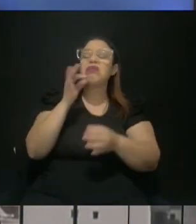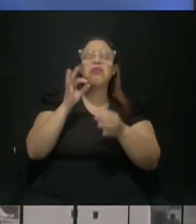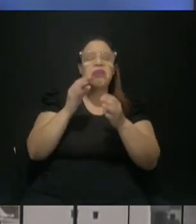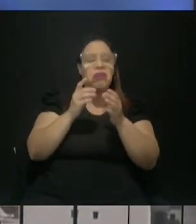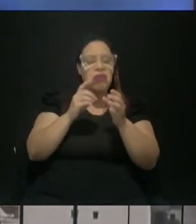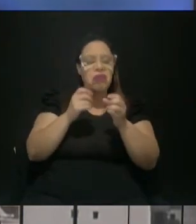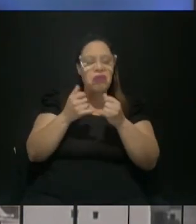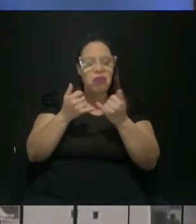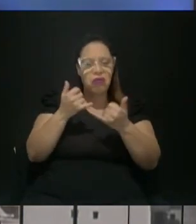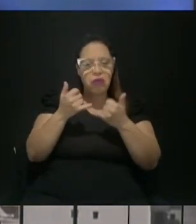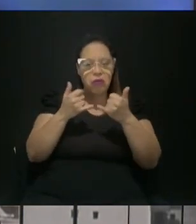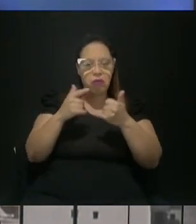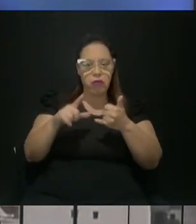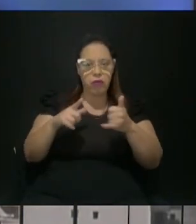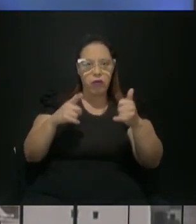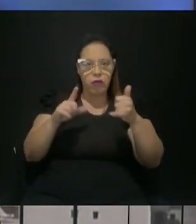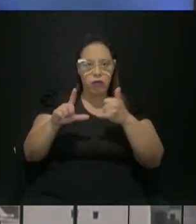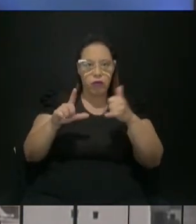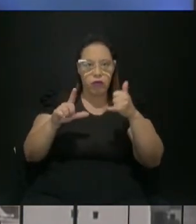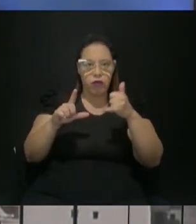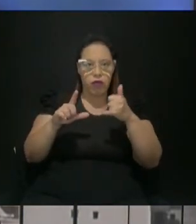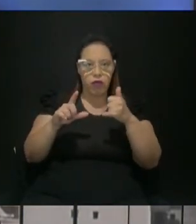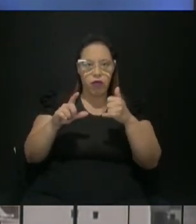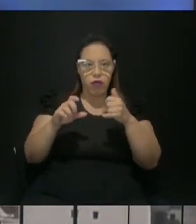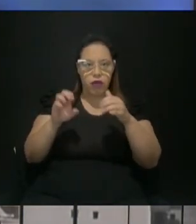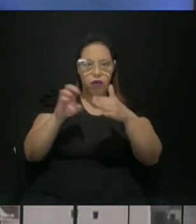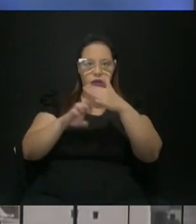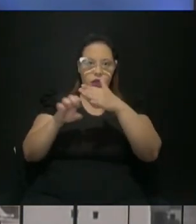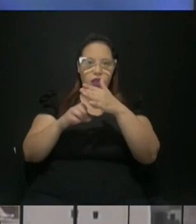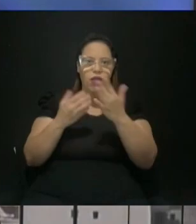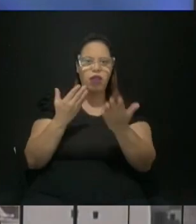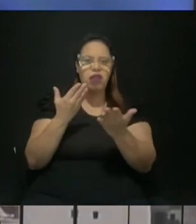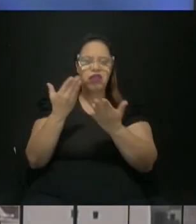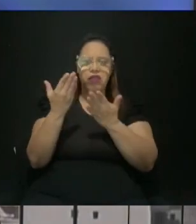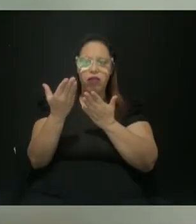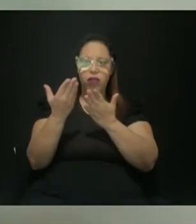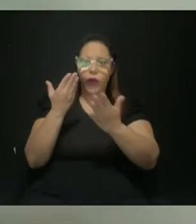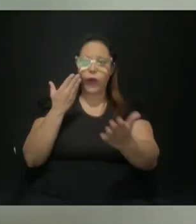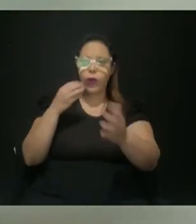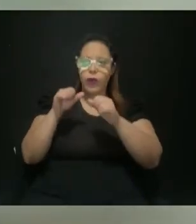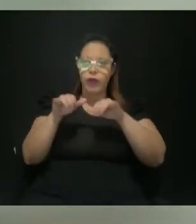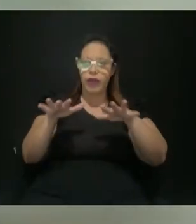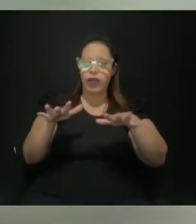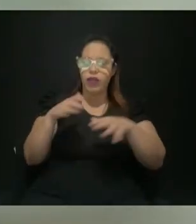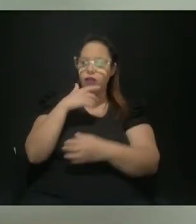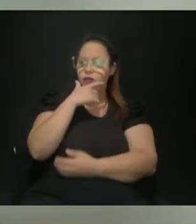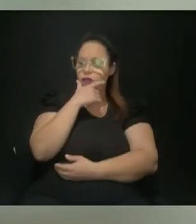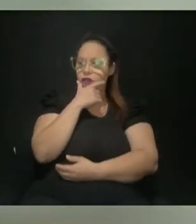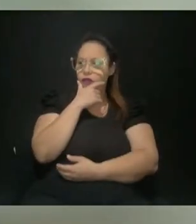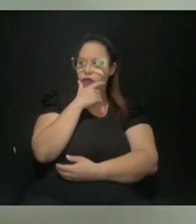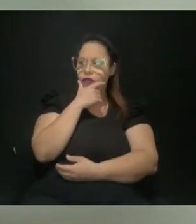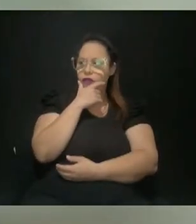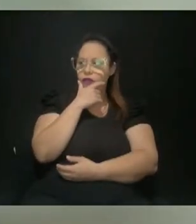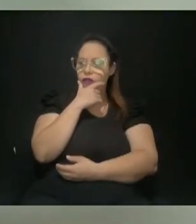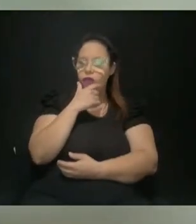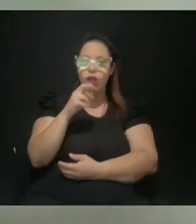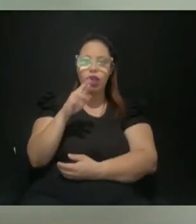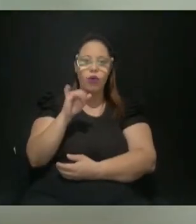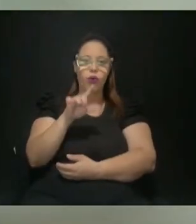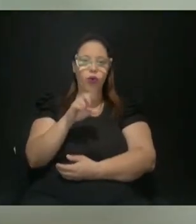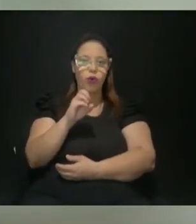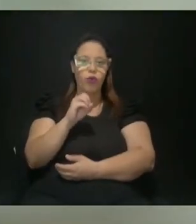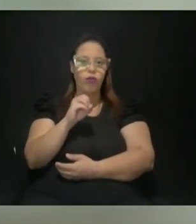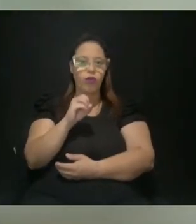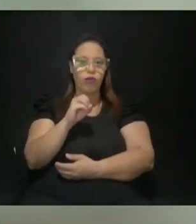empresa fictícia, como é que ela poderia fazer esse cálculo de emissão de carbono? O cálculo ele parte do pressuposto